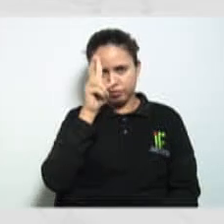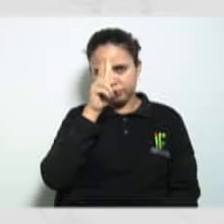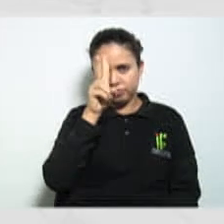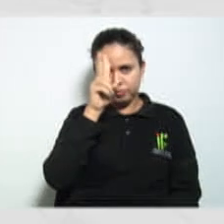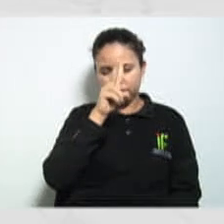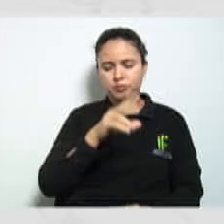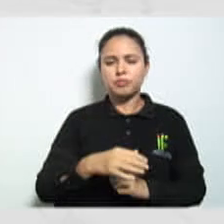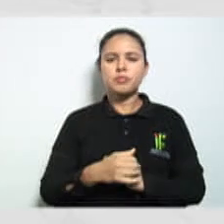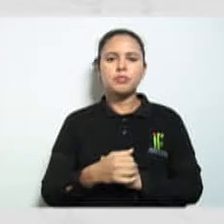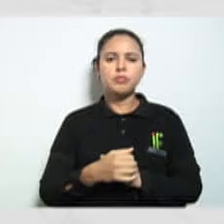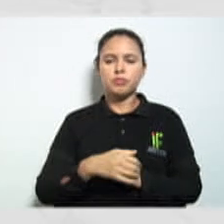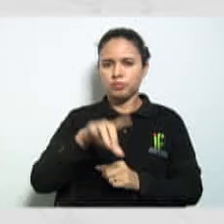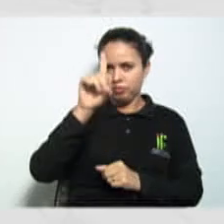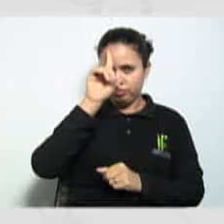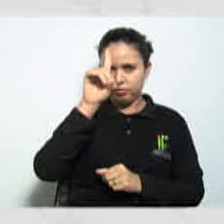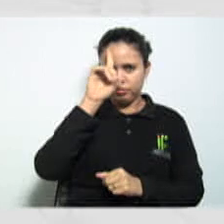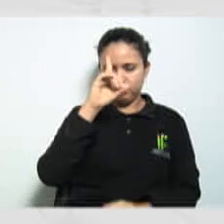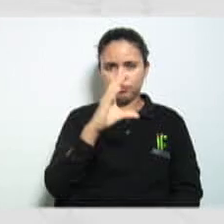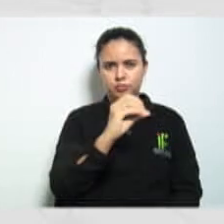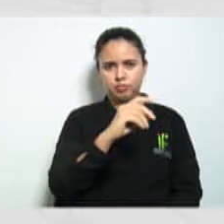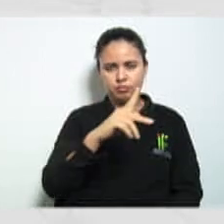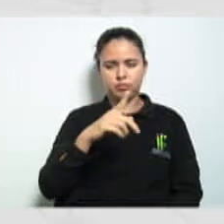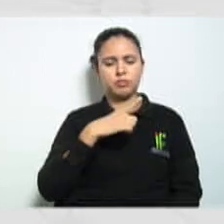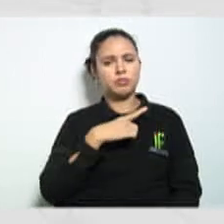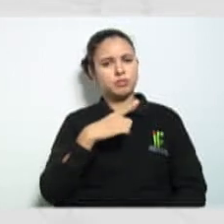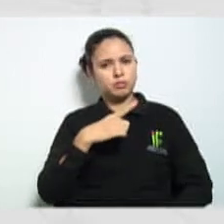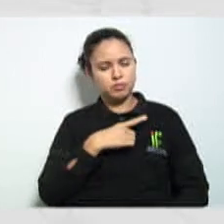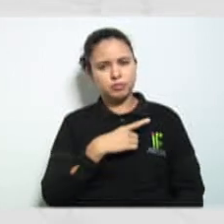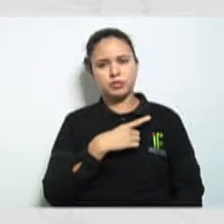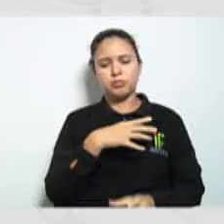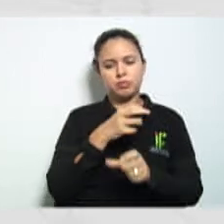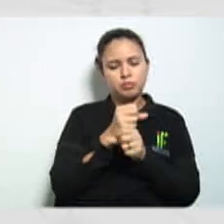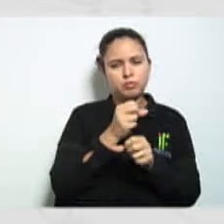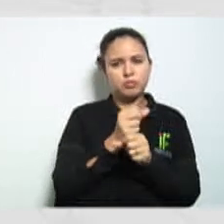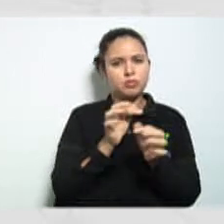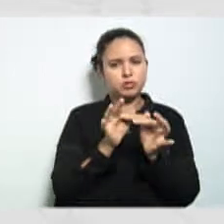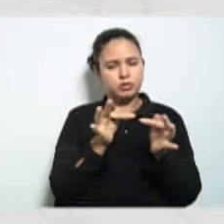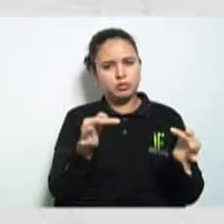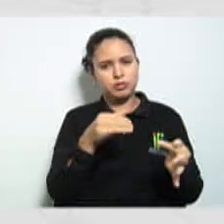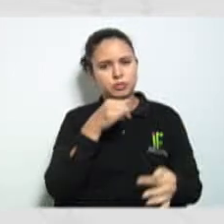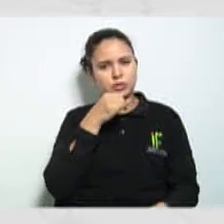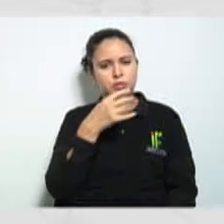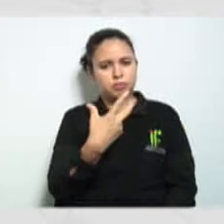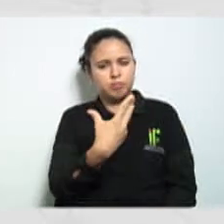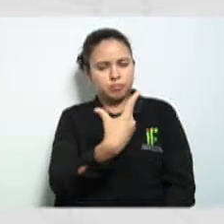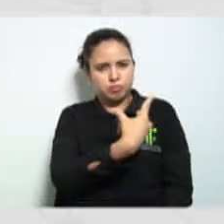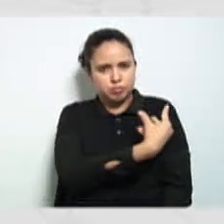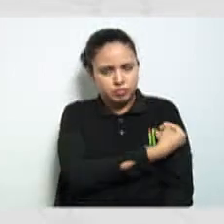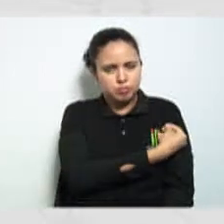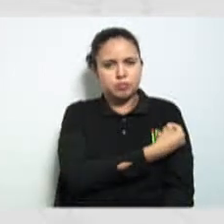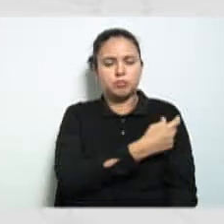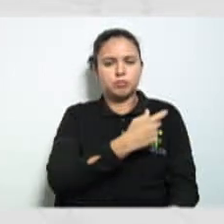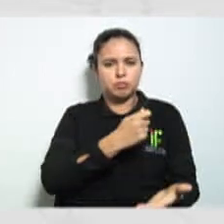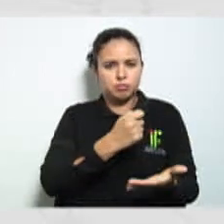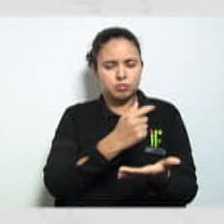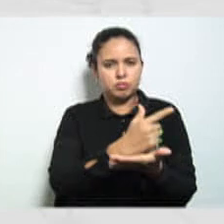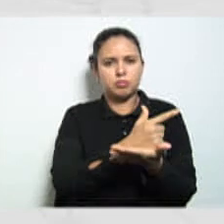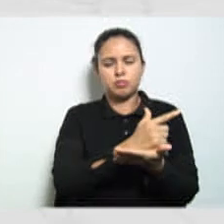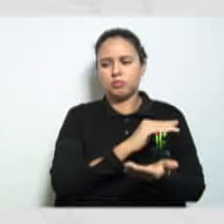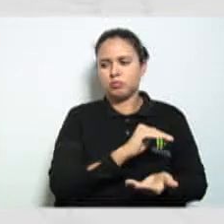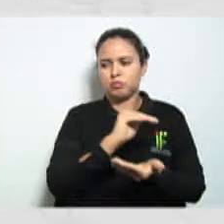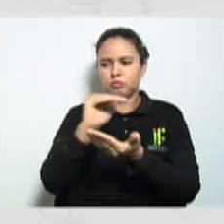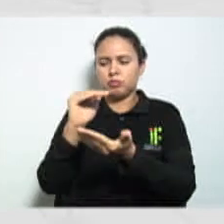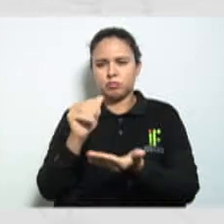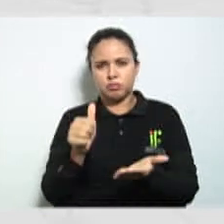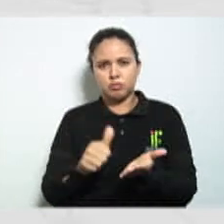No dia a dia das cooperativas, ocorrem operações simples, como o pagamento de vacinas adquiridas pela cooperativa para entrega a seus